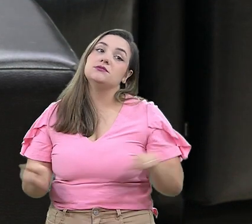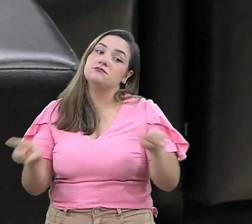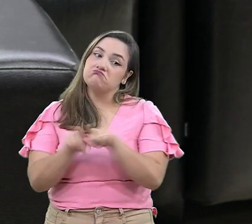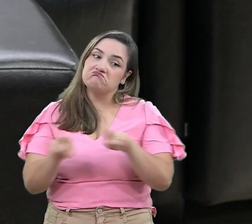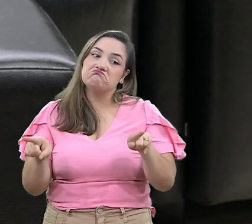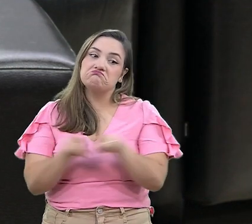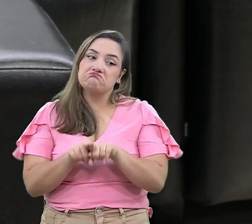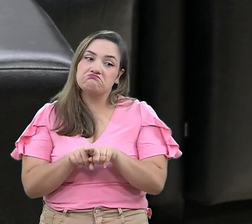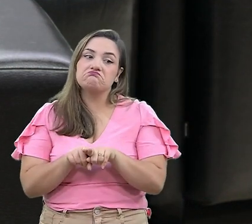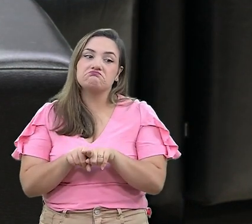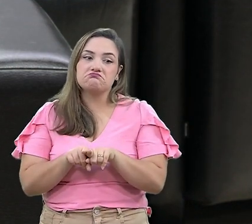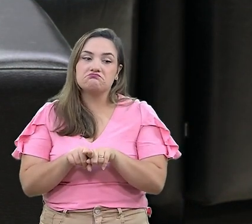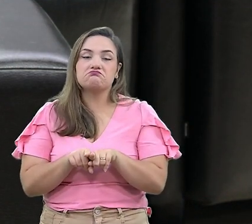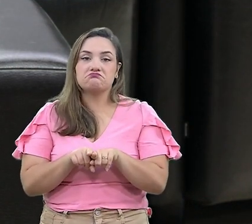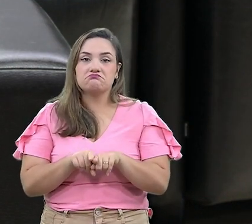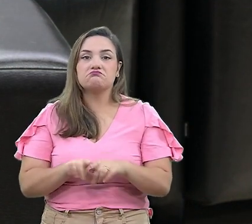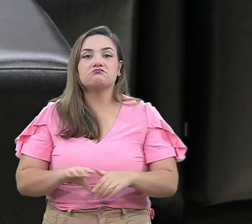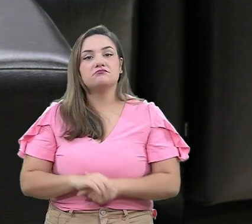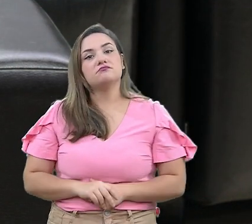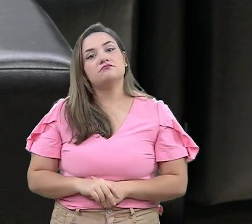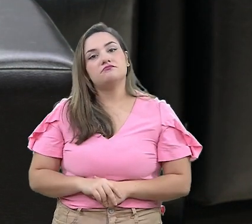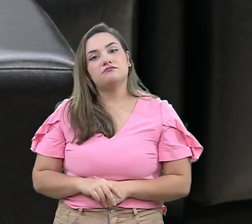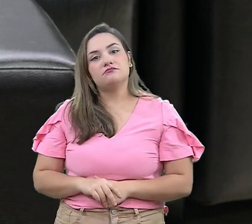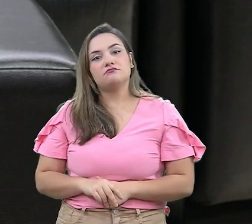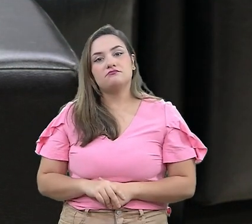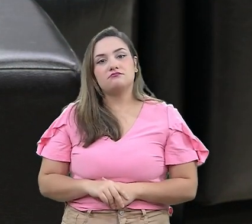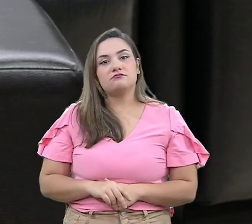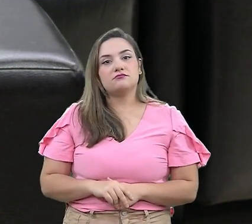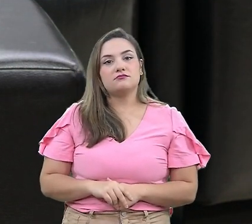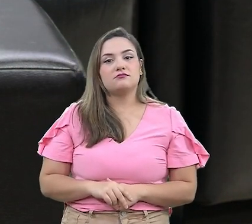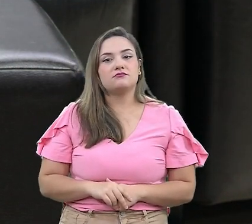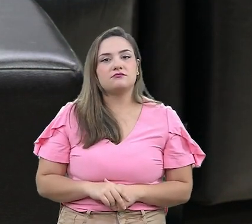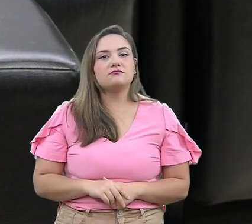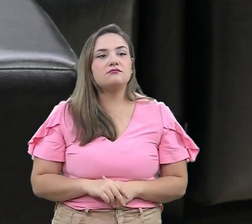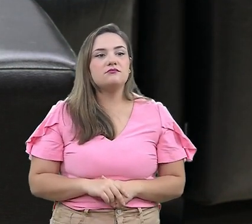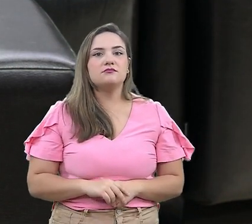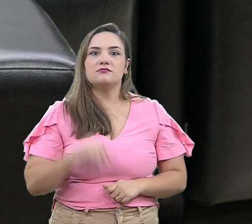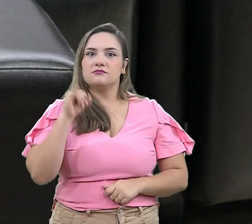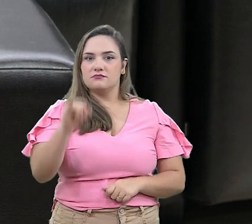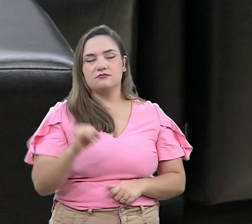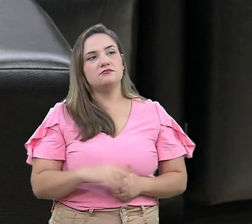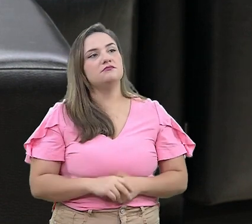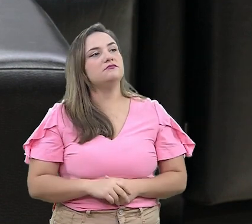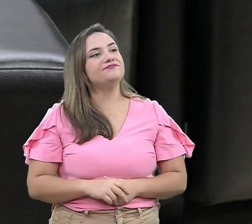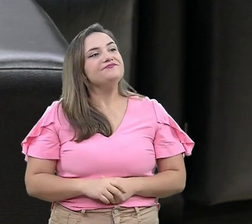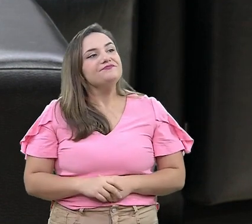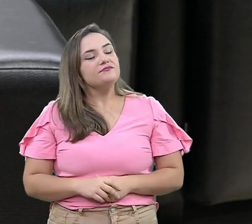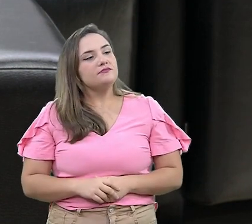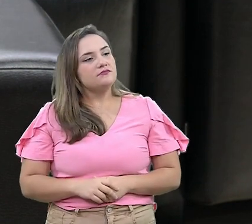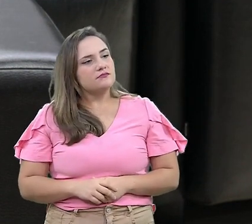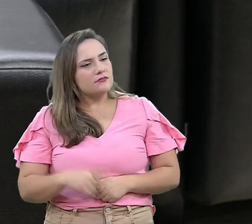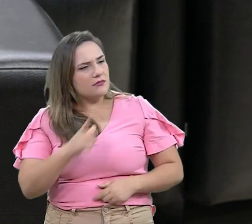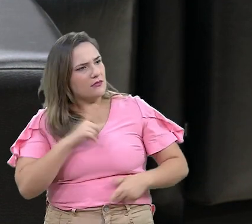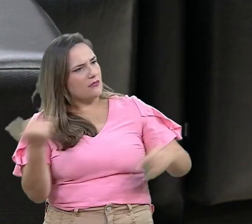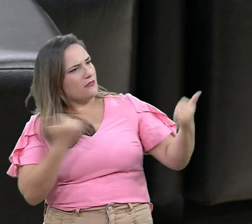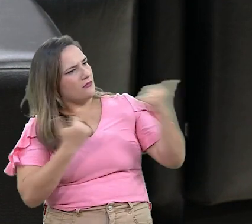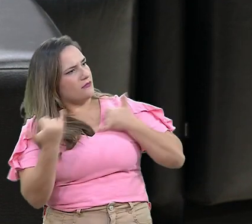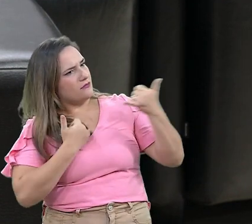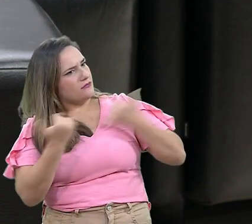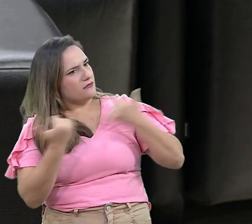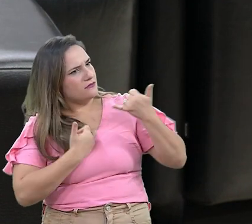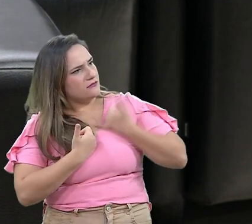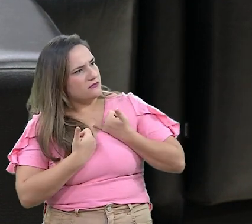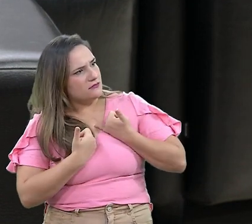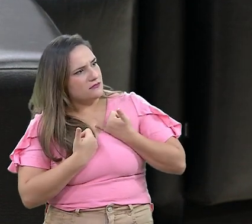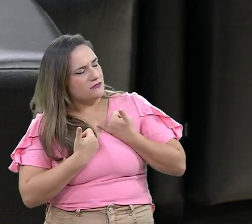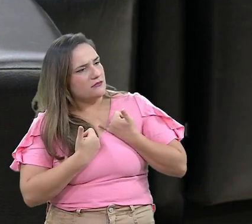temáticas, como também receber notícias de assédio e de discriminações